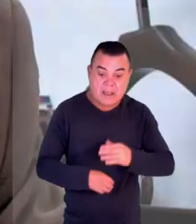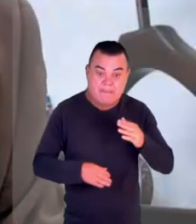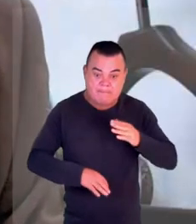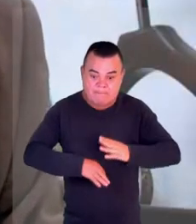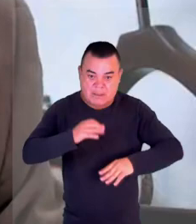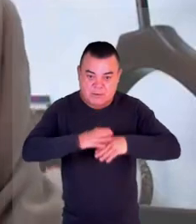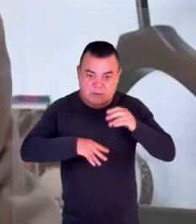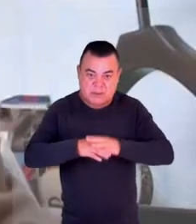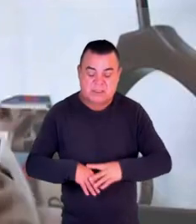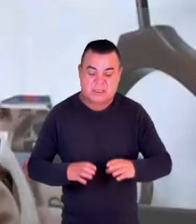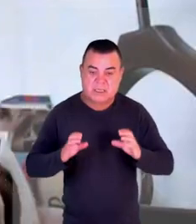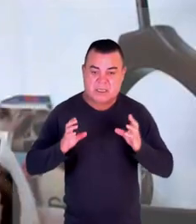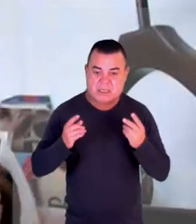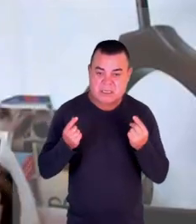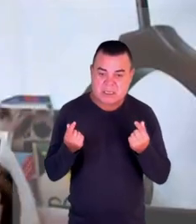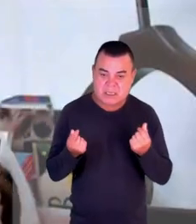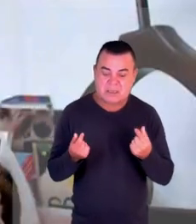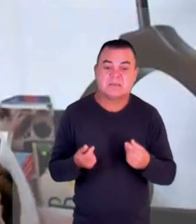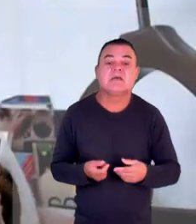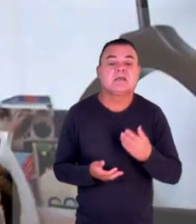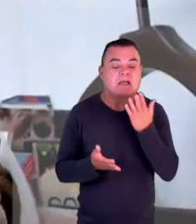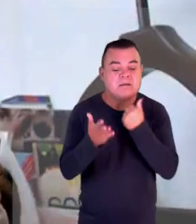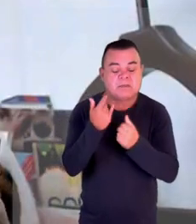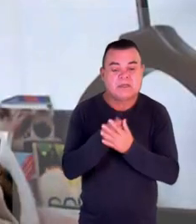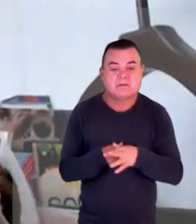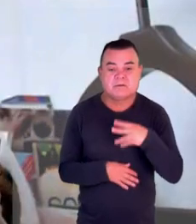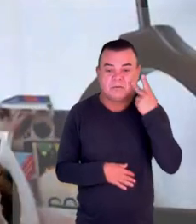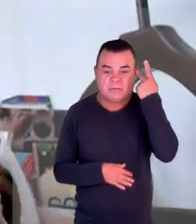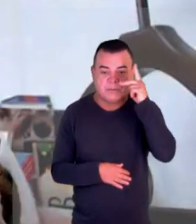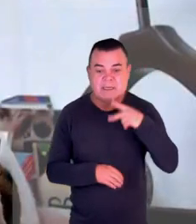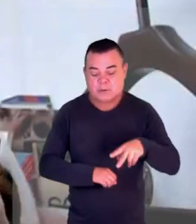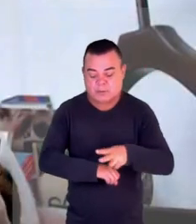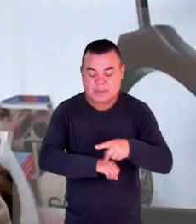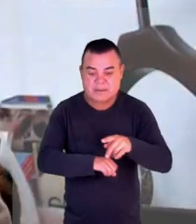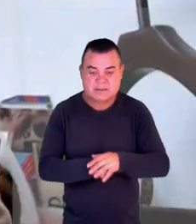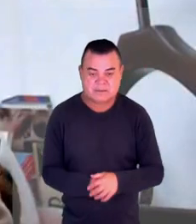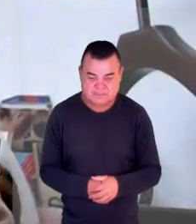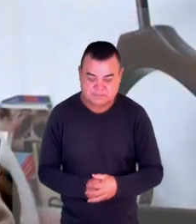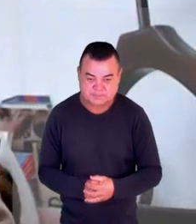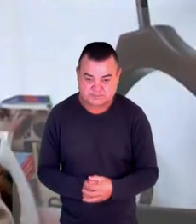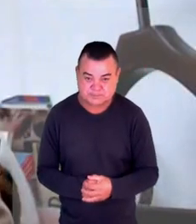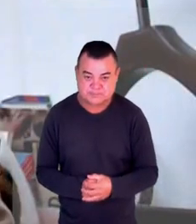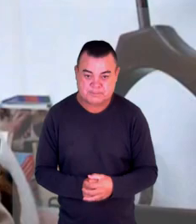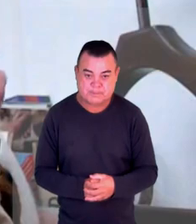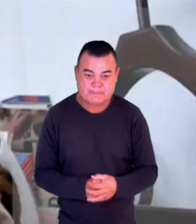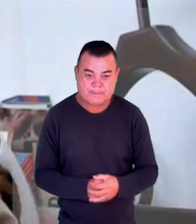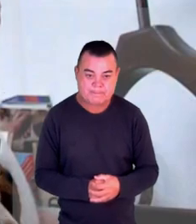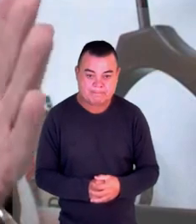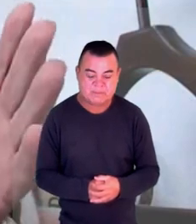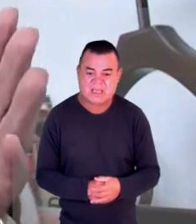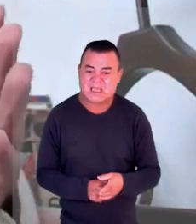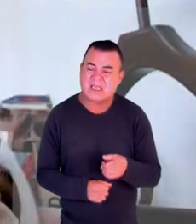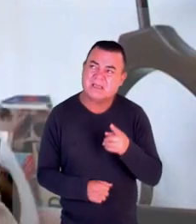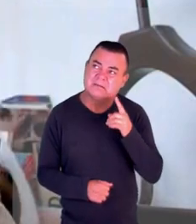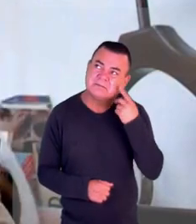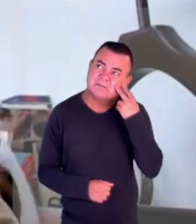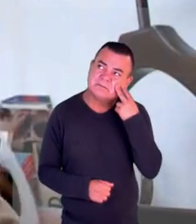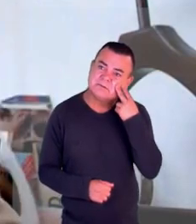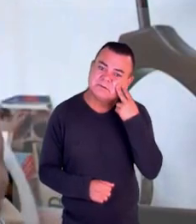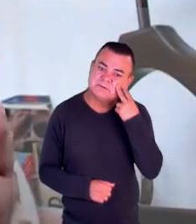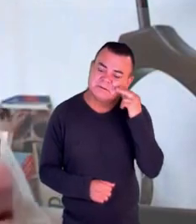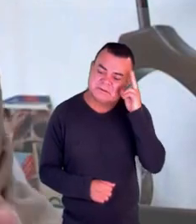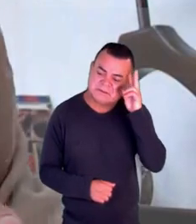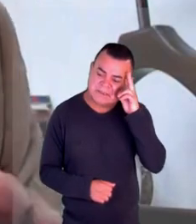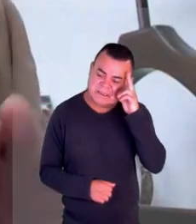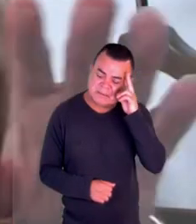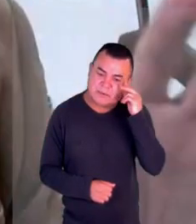alimentos para o país eh foi dito eh eh eu não me lembro se foi a a a mira